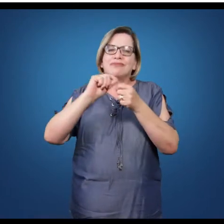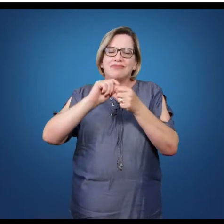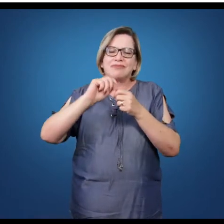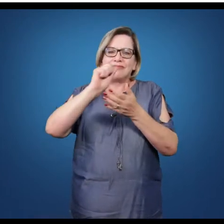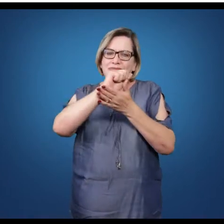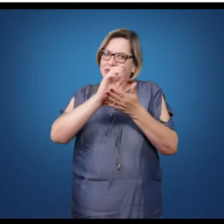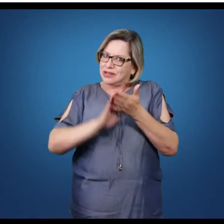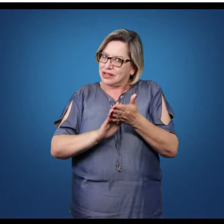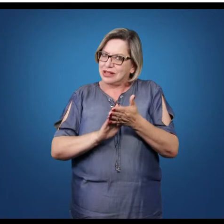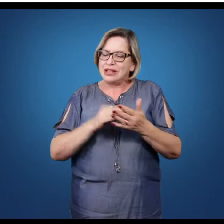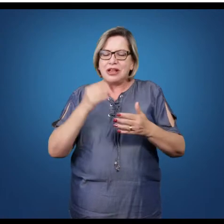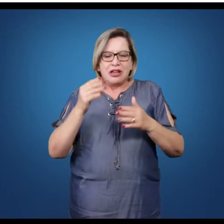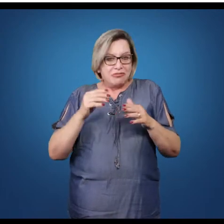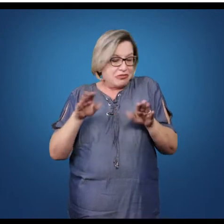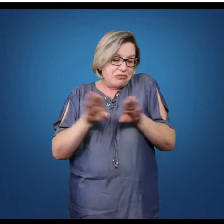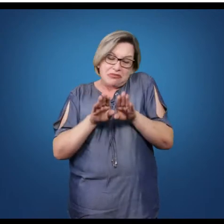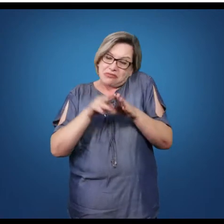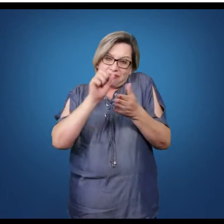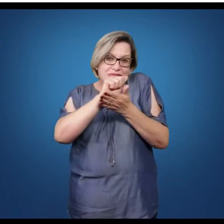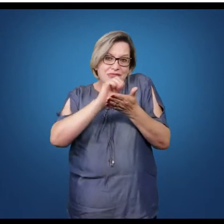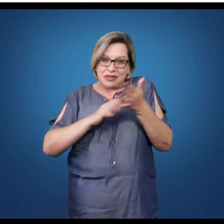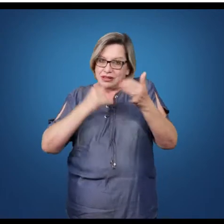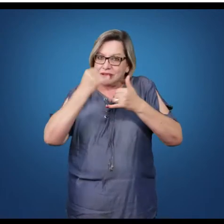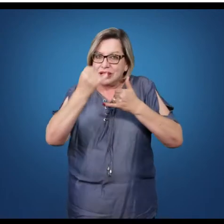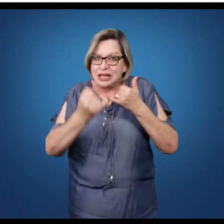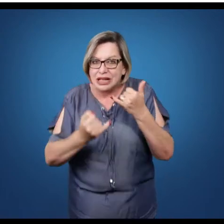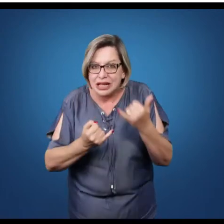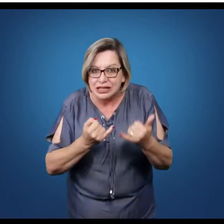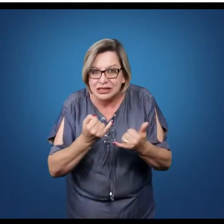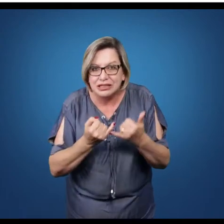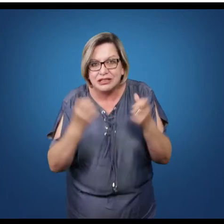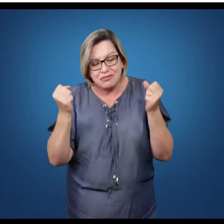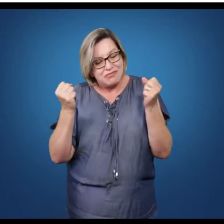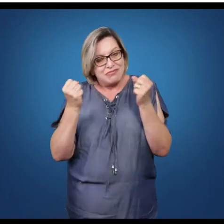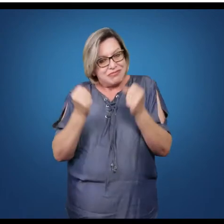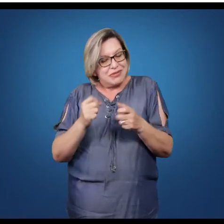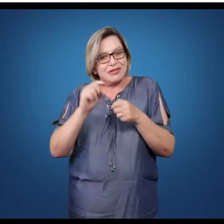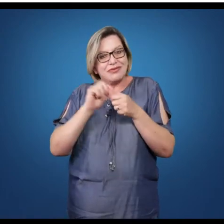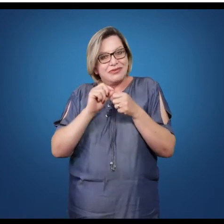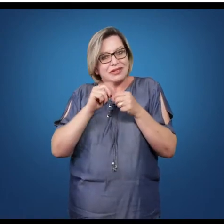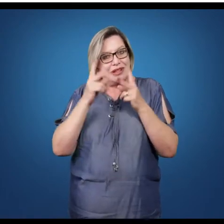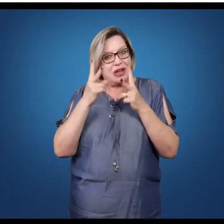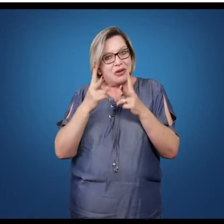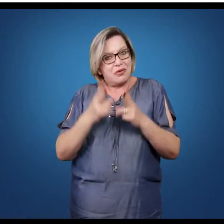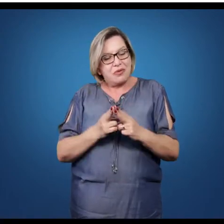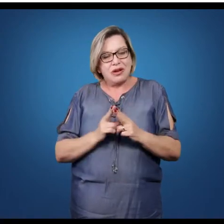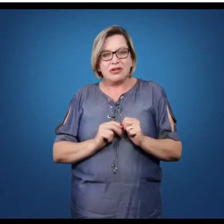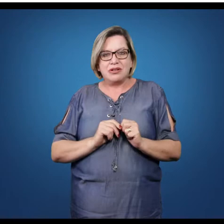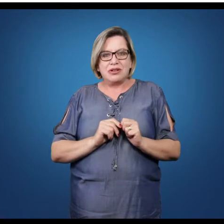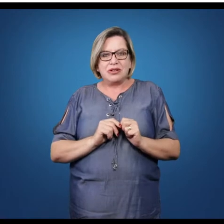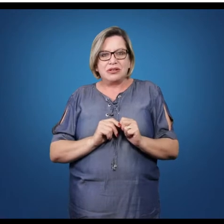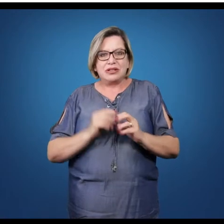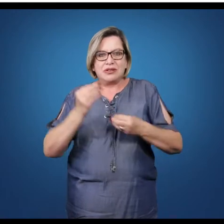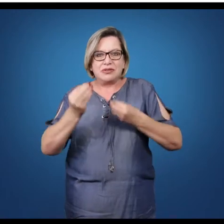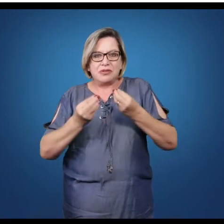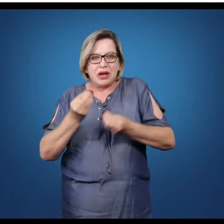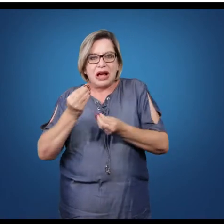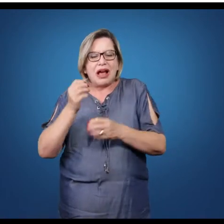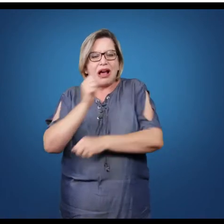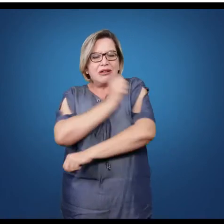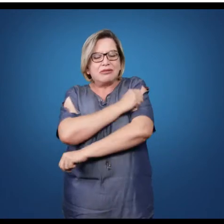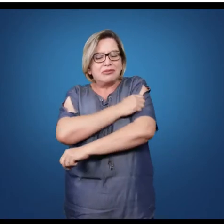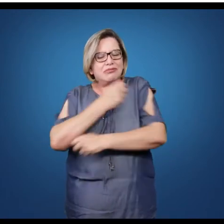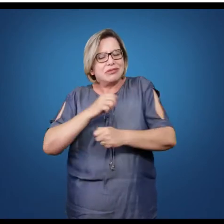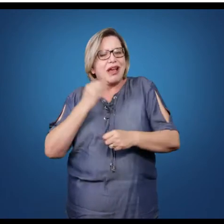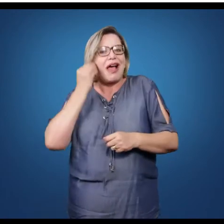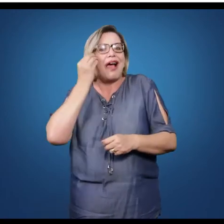que essa atividade seja de lazer, né? A gente vai tornar aquilo que sempre falo na aula, tornar o nosso aluno um profissional, mas ele tem que saber vivenciar isso para a